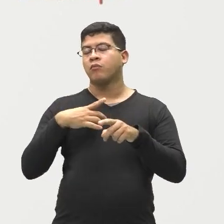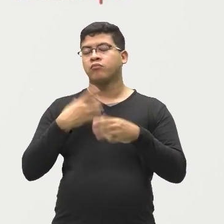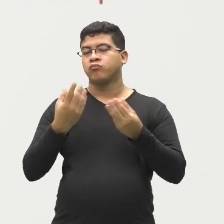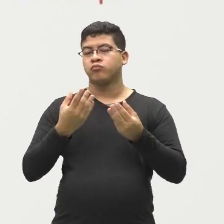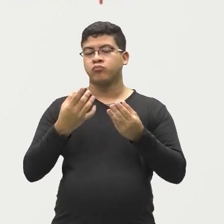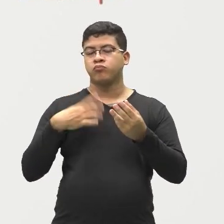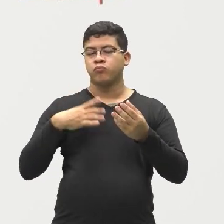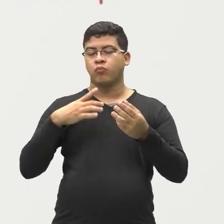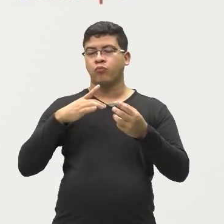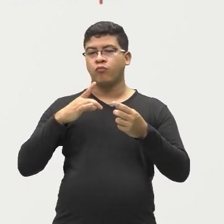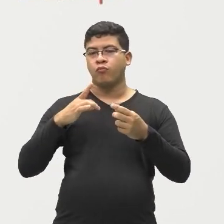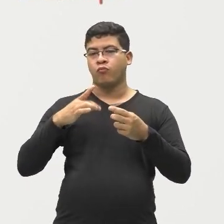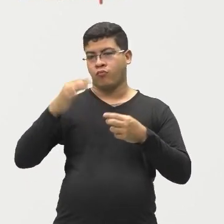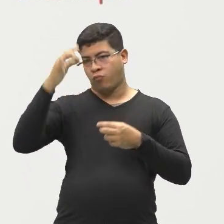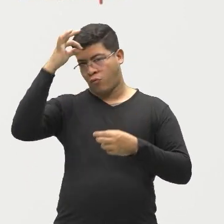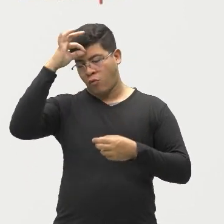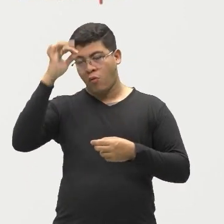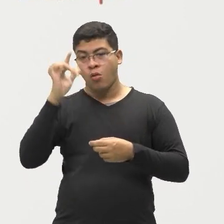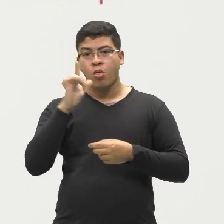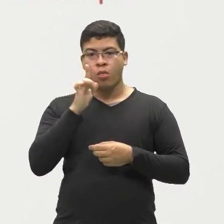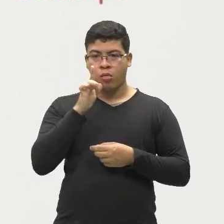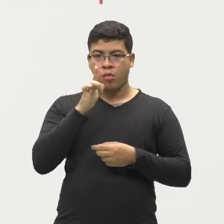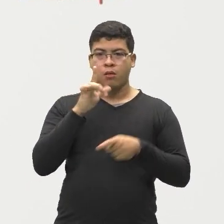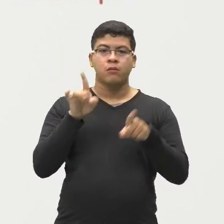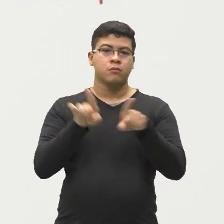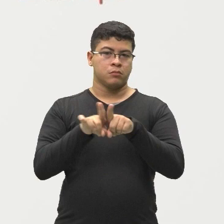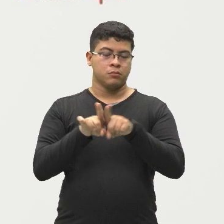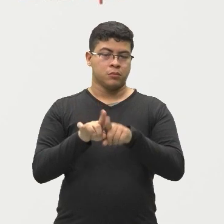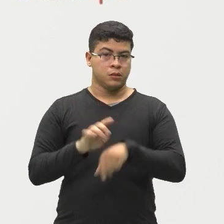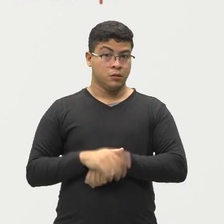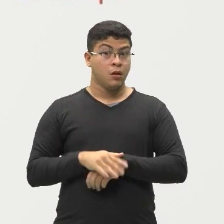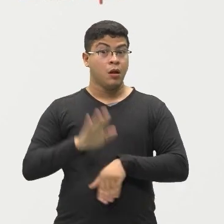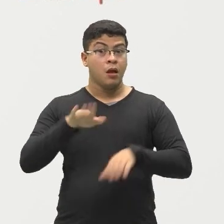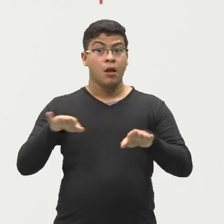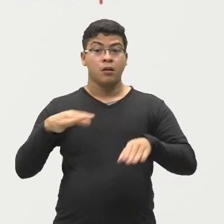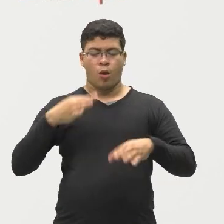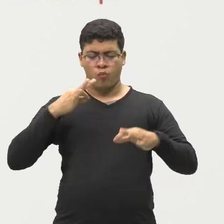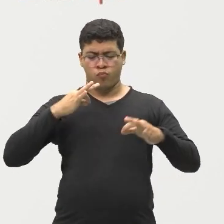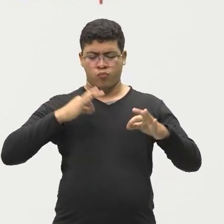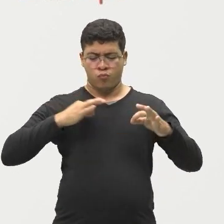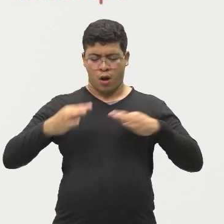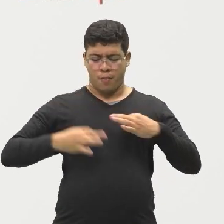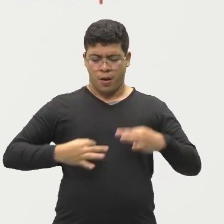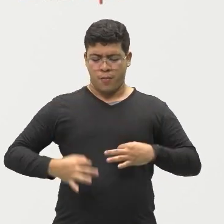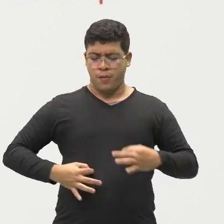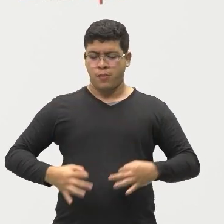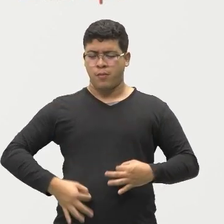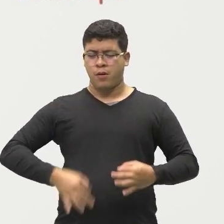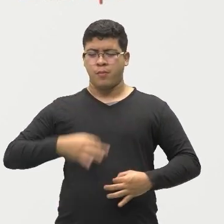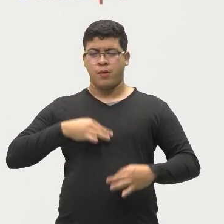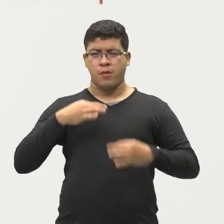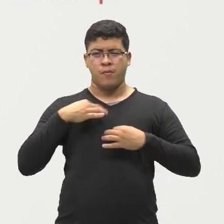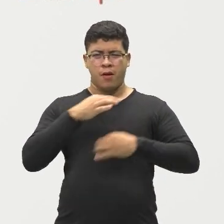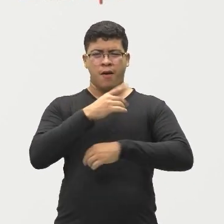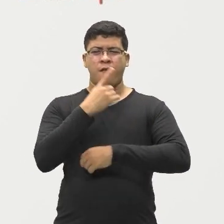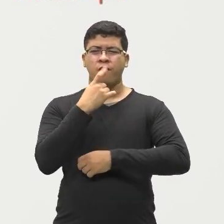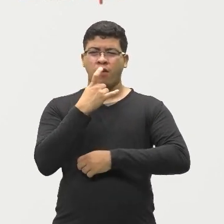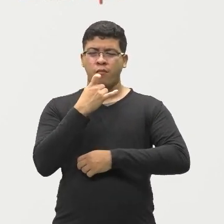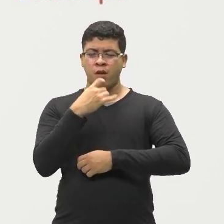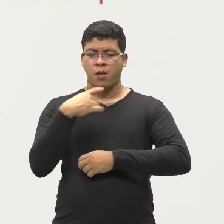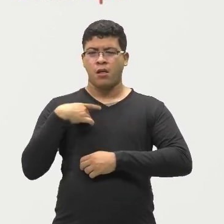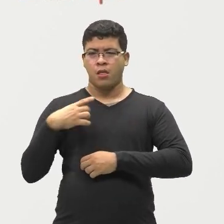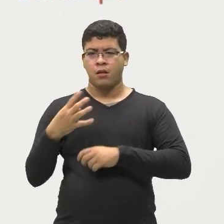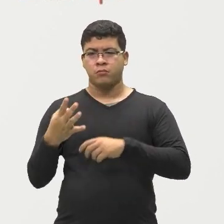E temos o caso do sarampo, né, que vai ocasionar ali manchinhas vermelhas no corpo,